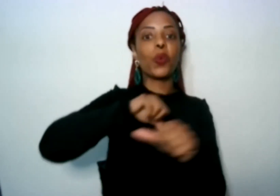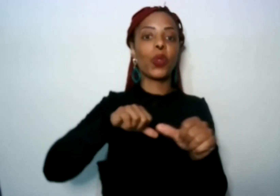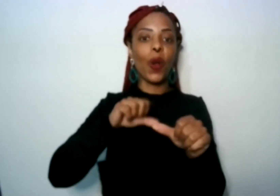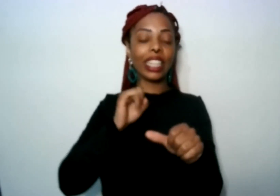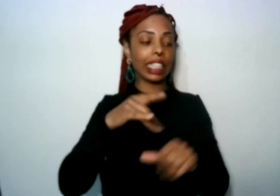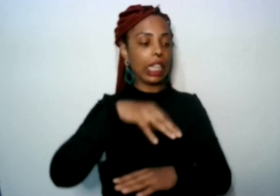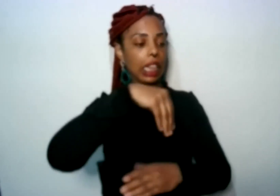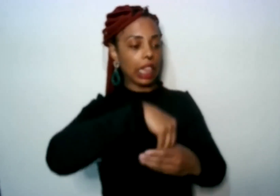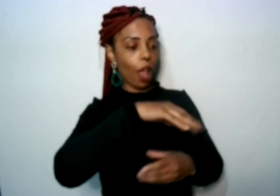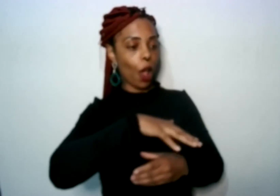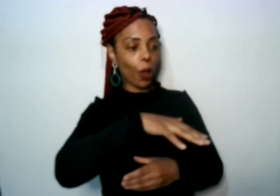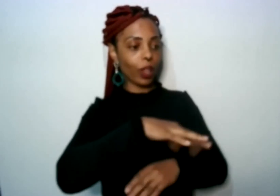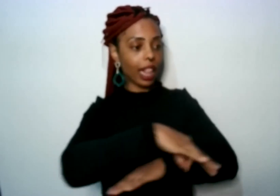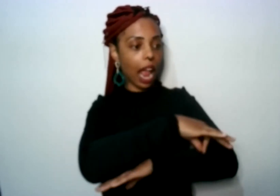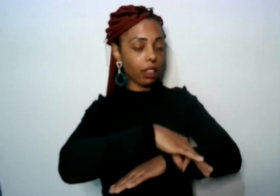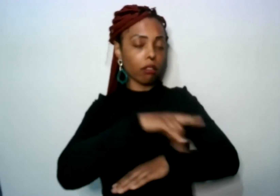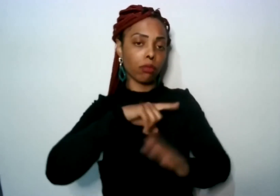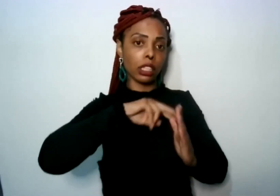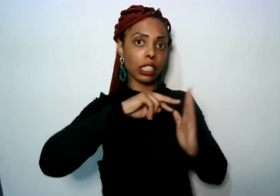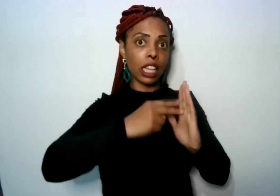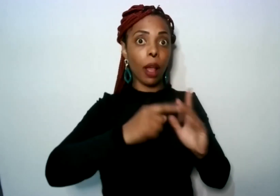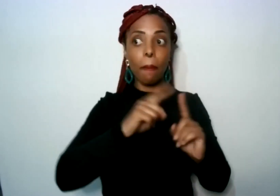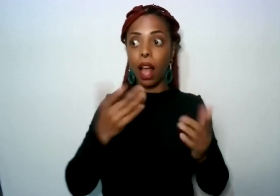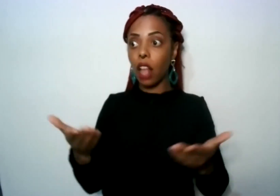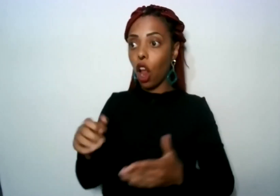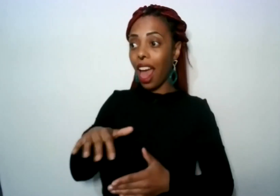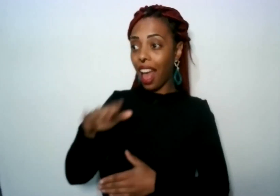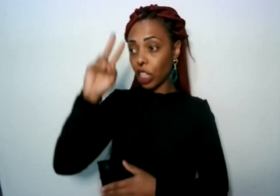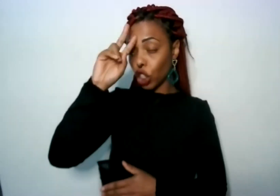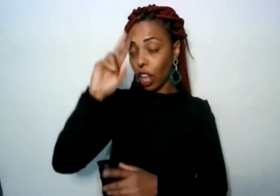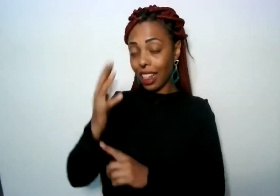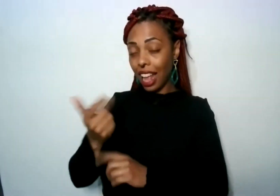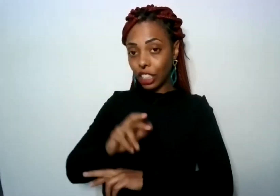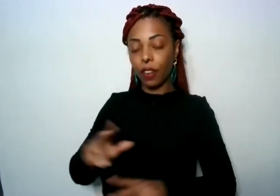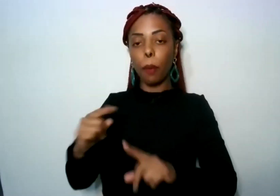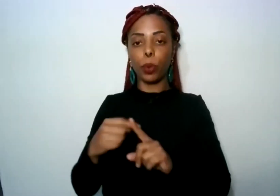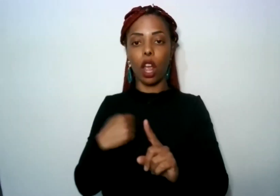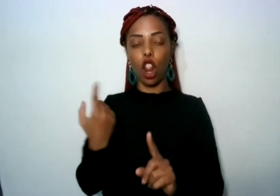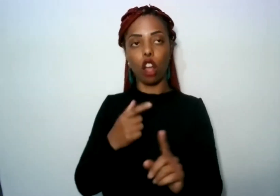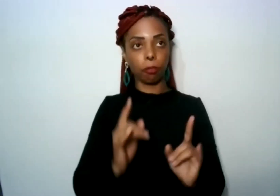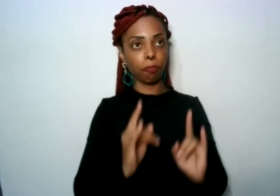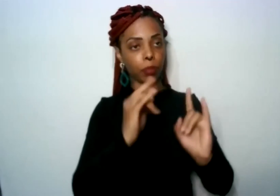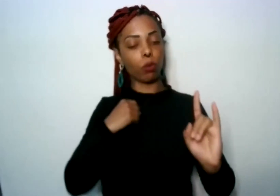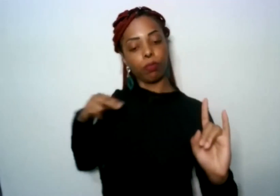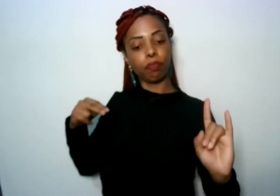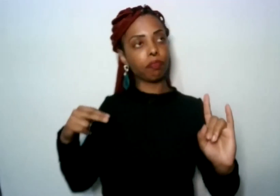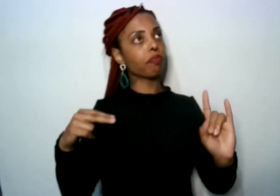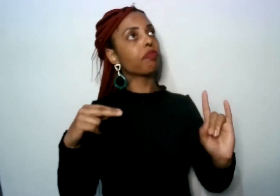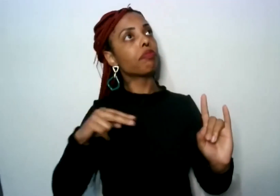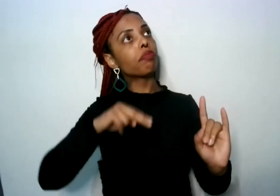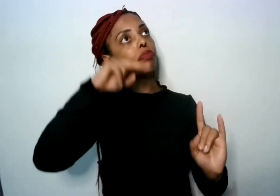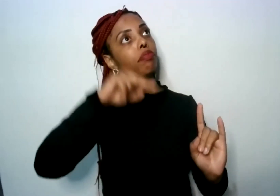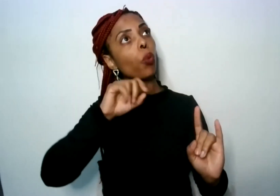esse ponto de observação que a gente se coloca diante do objeto diante do que está acontecendo